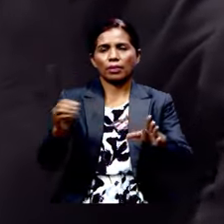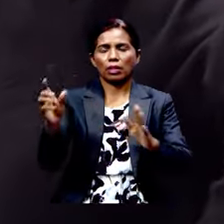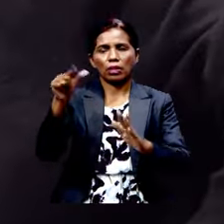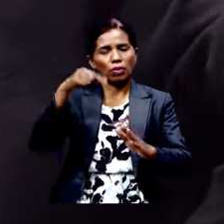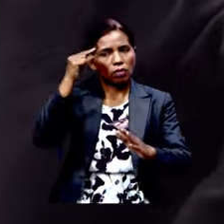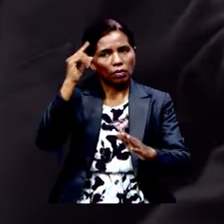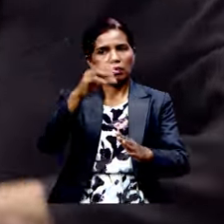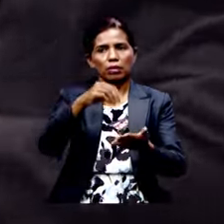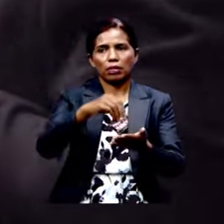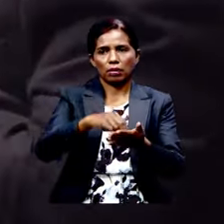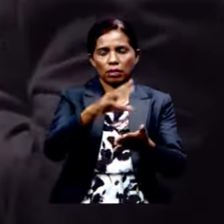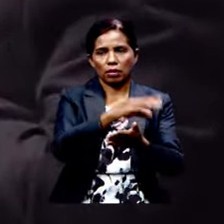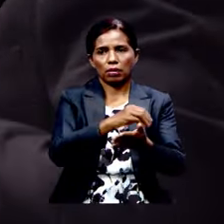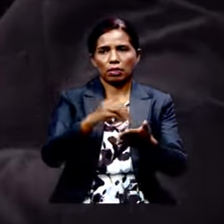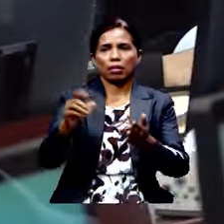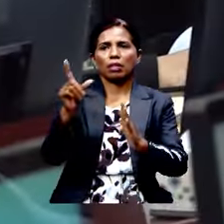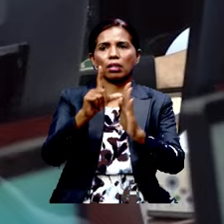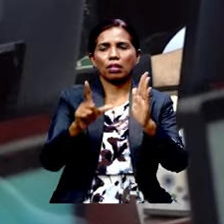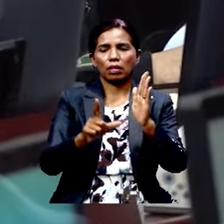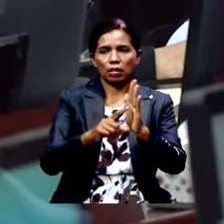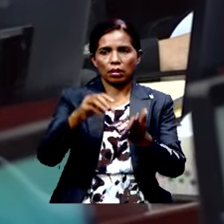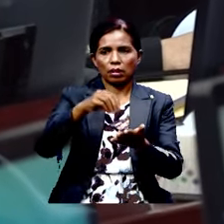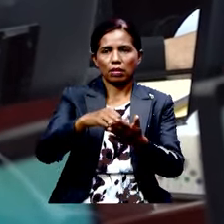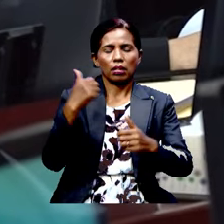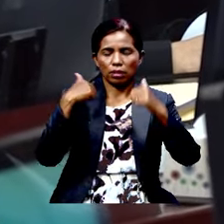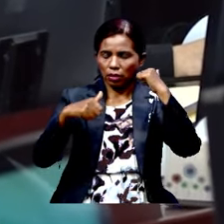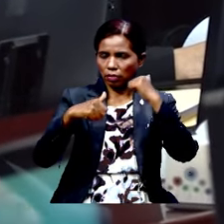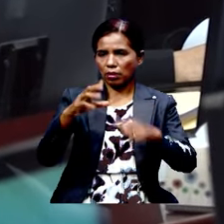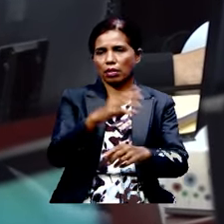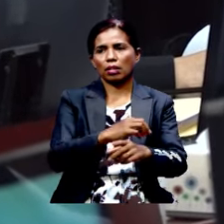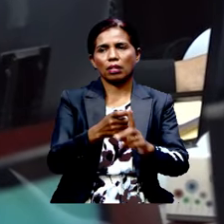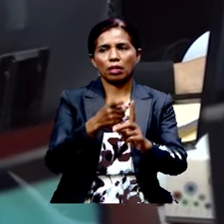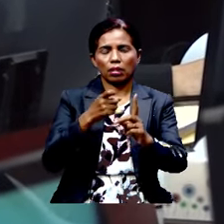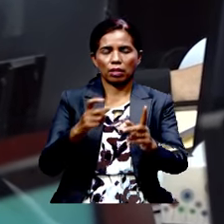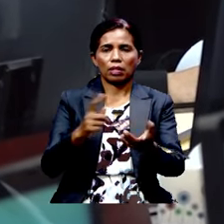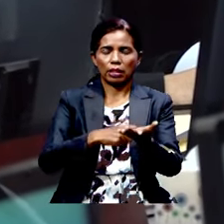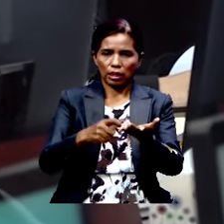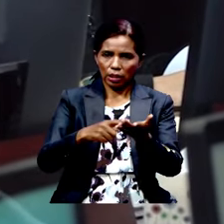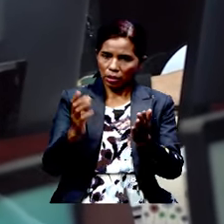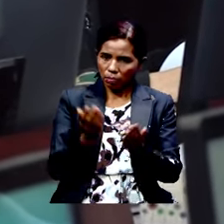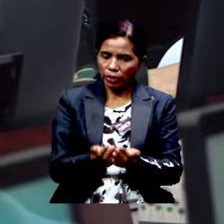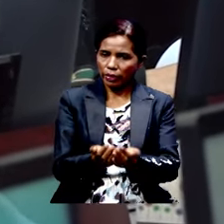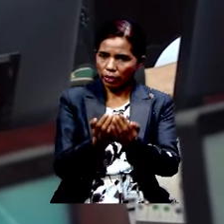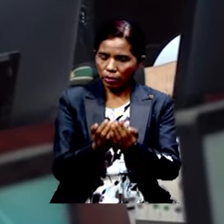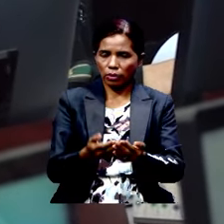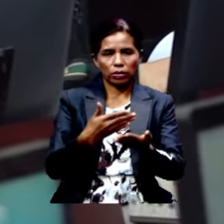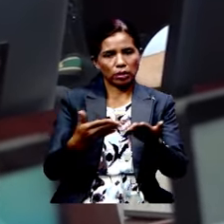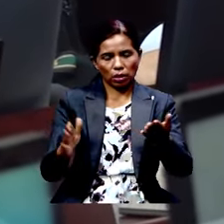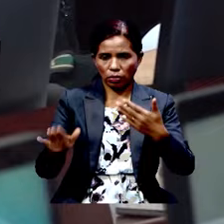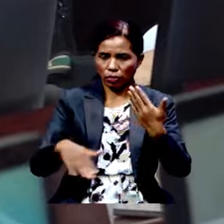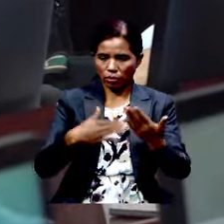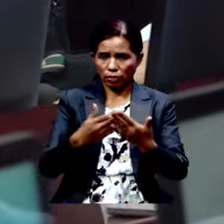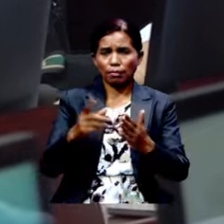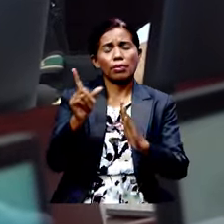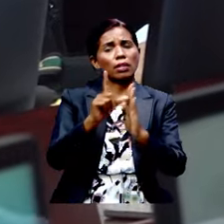Governo MOS cria norma no procedimento ne be vigora ba atividade de controlo no inspeção técnica RONIAN no equipamento.